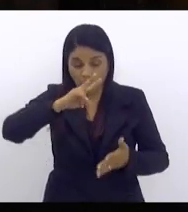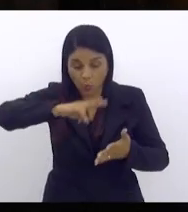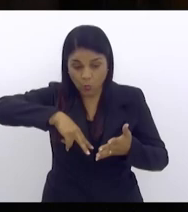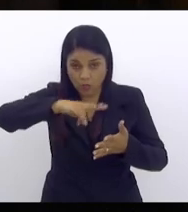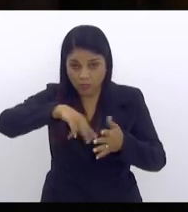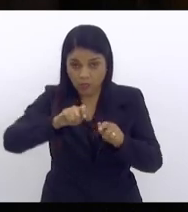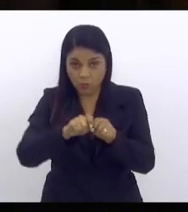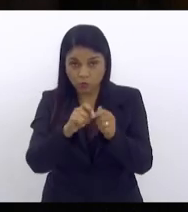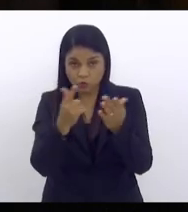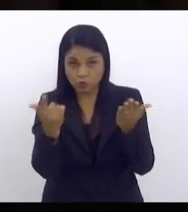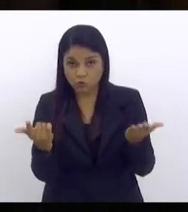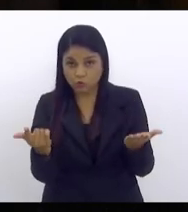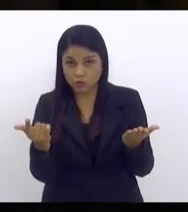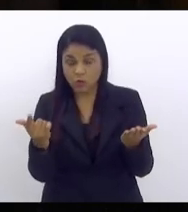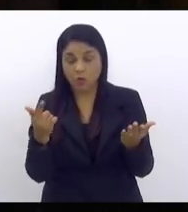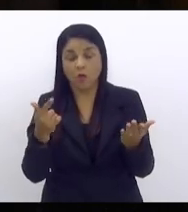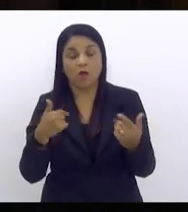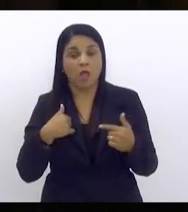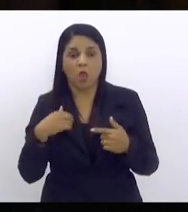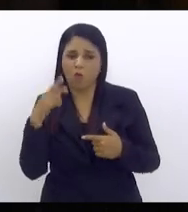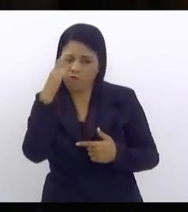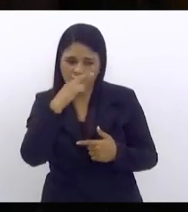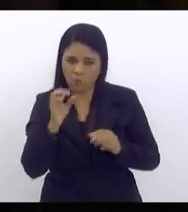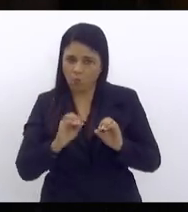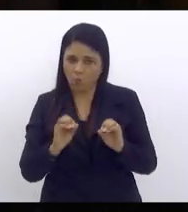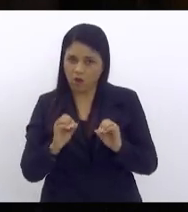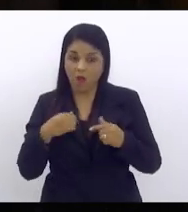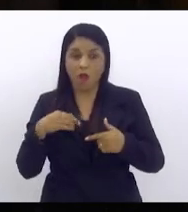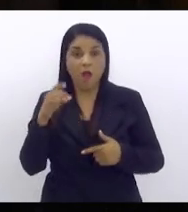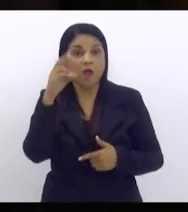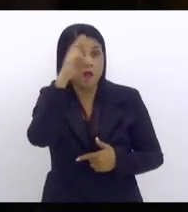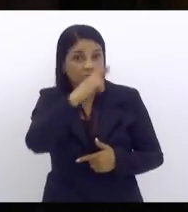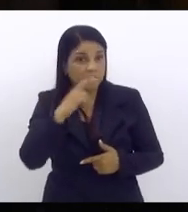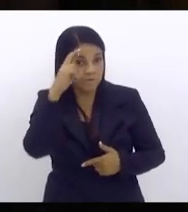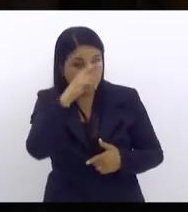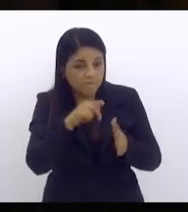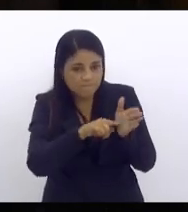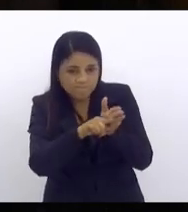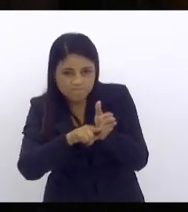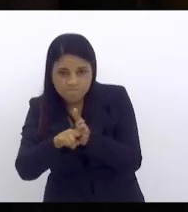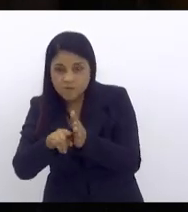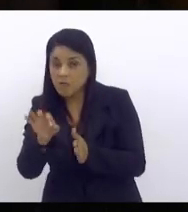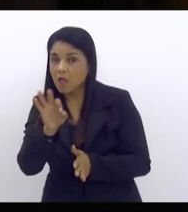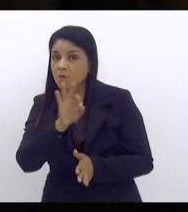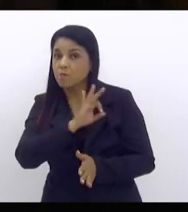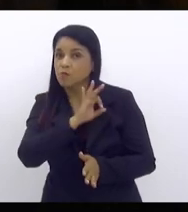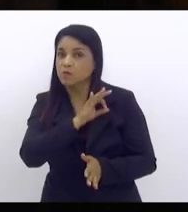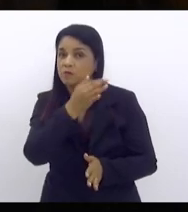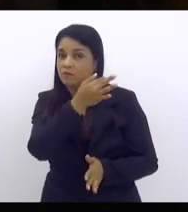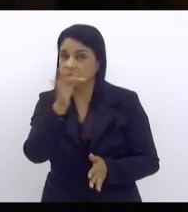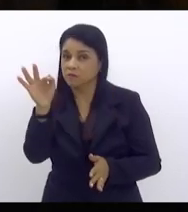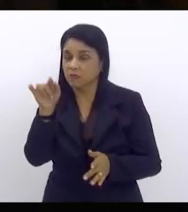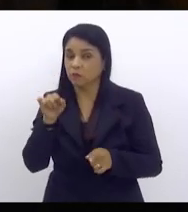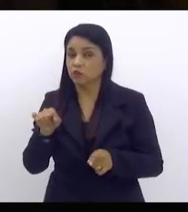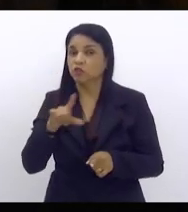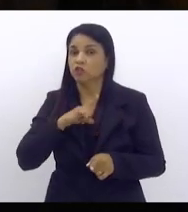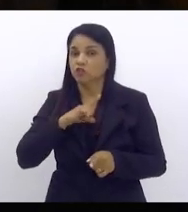investiguei. Quem está investigando é a Polícia Federal. Teria rolado